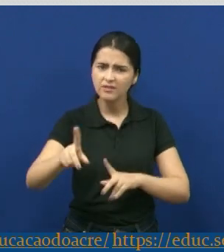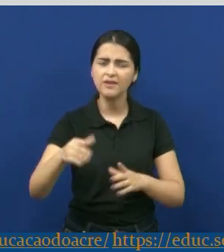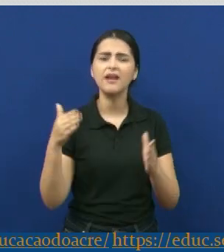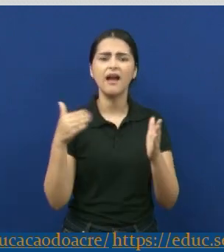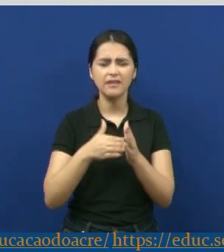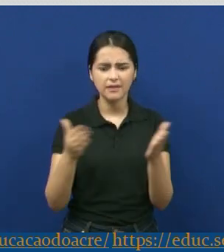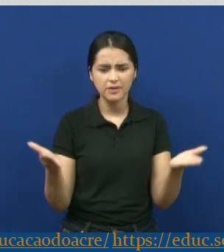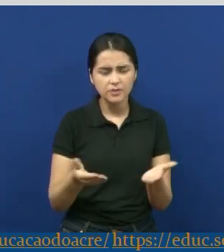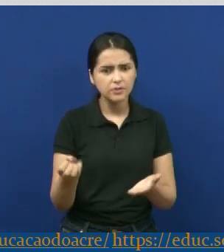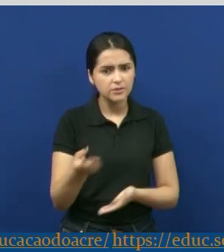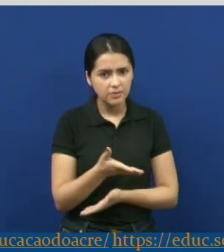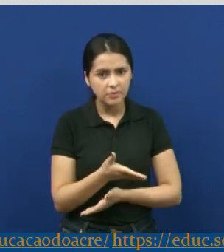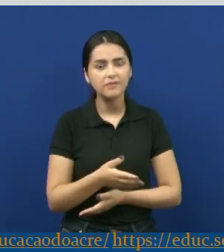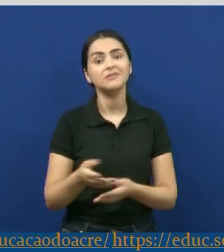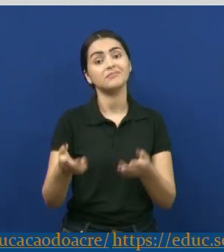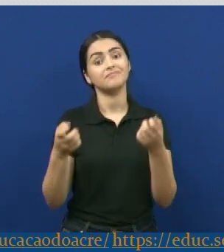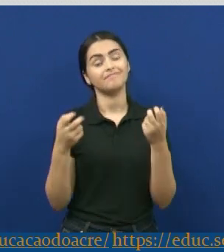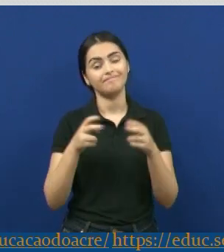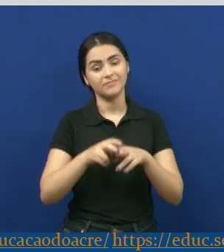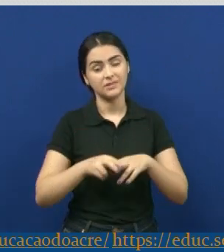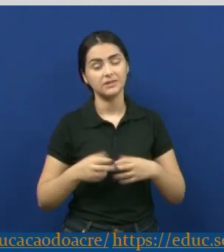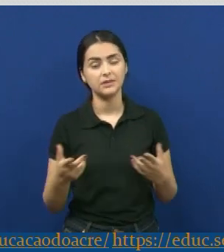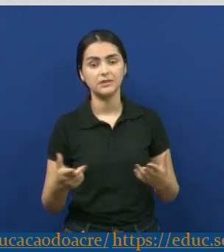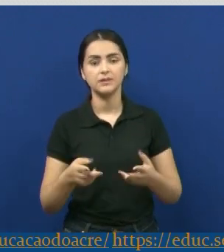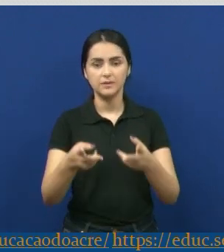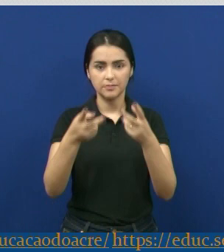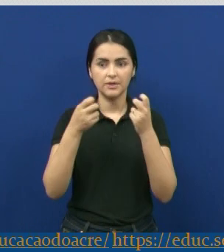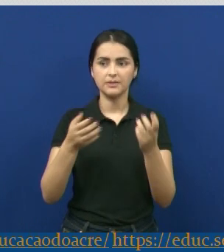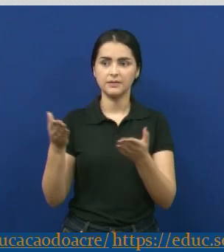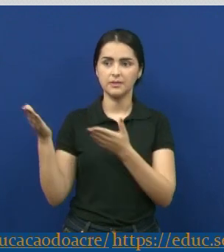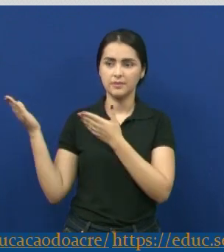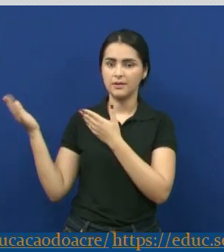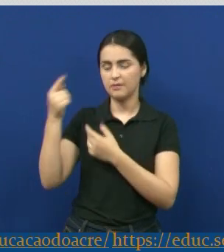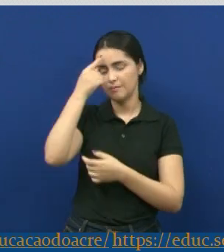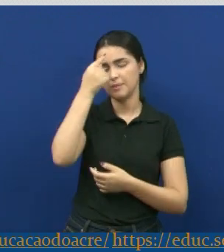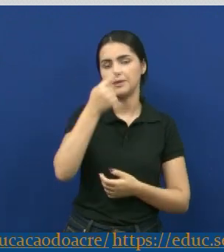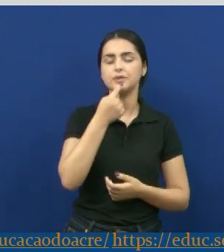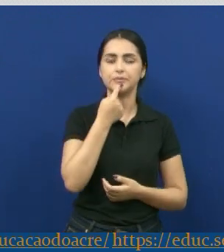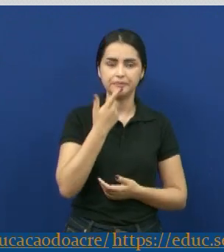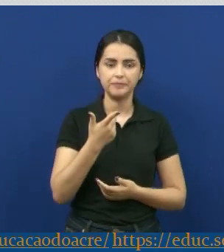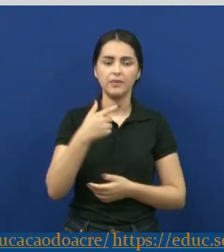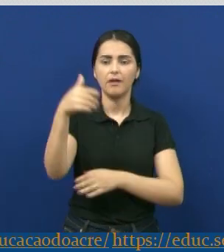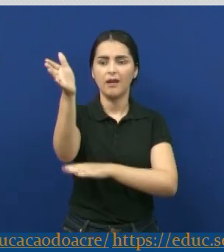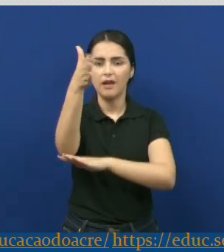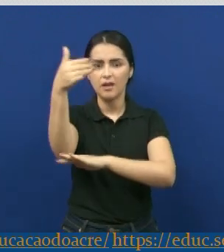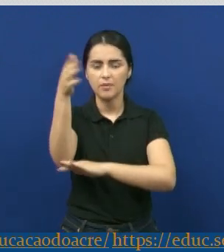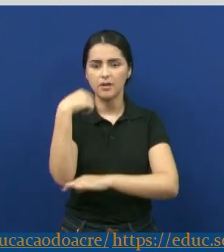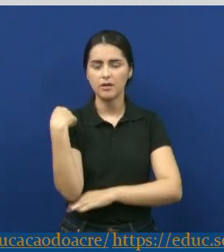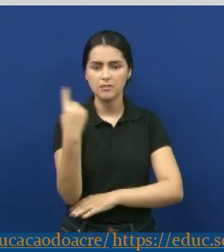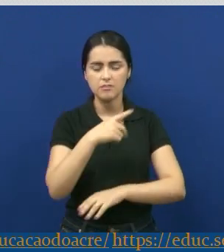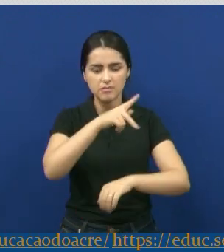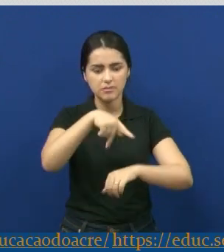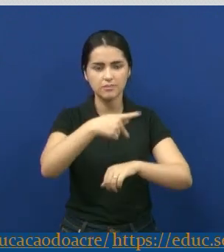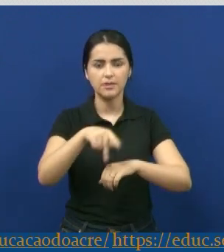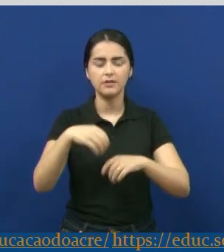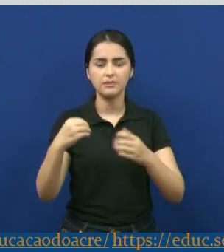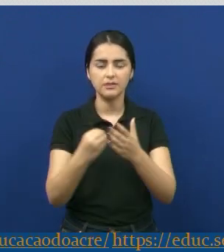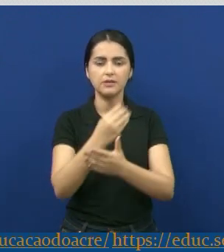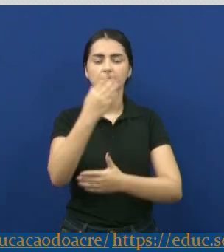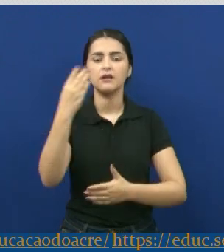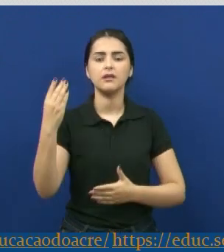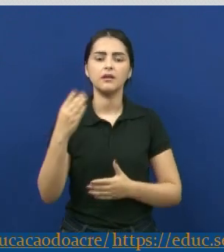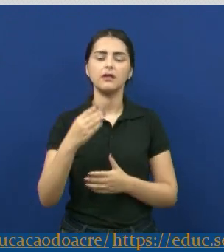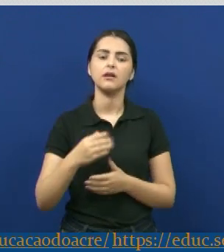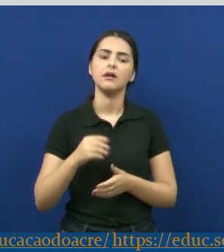chegar à atual? Pois é. Então, olha só, observem aí a imagem. A bandeira de nosso país foi criada logo após